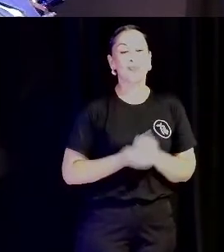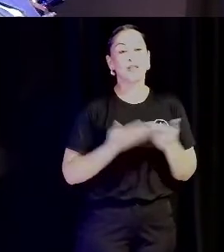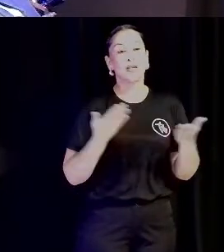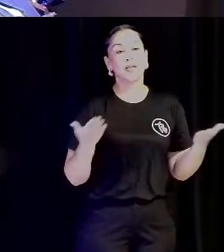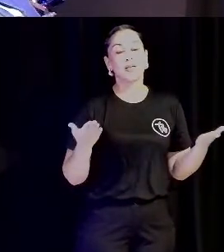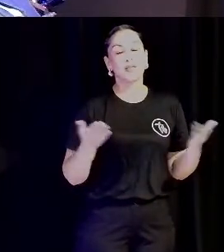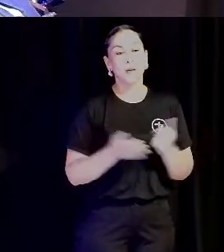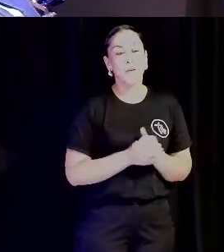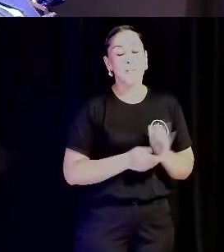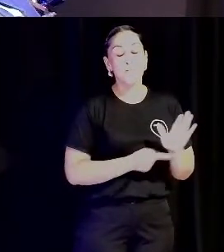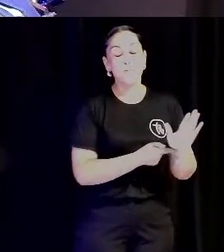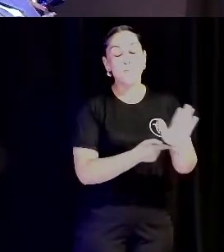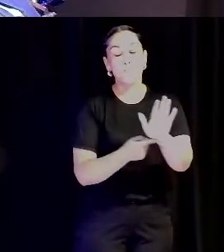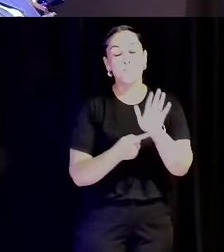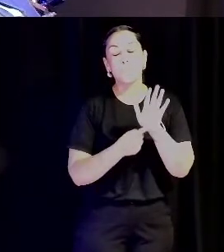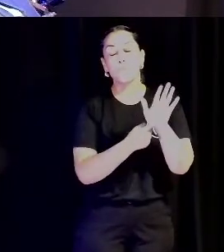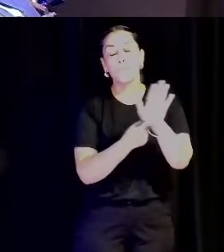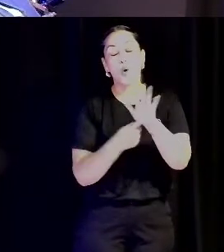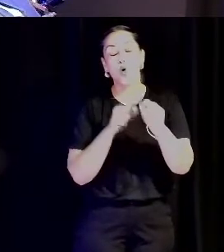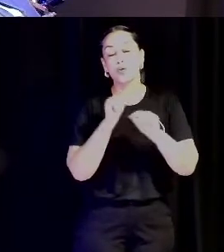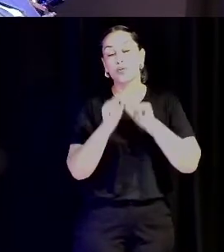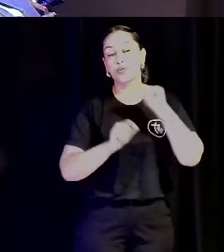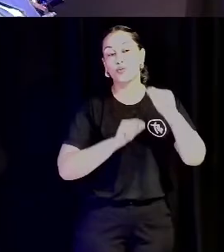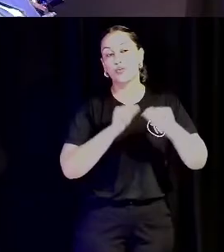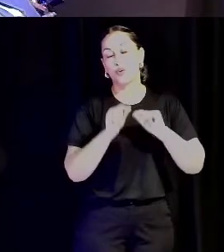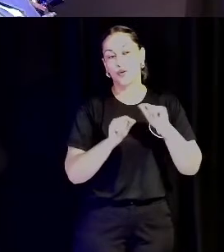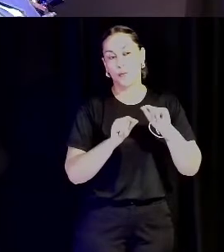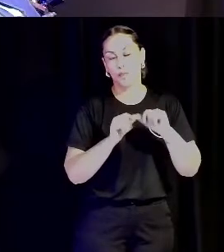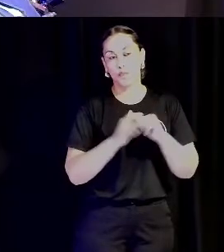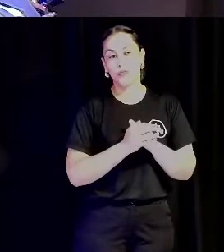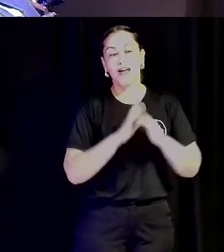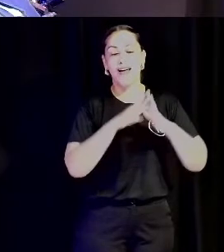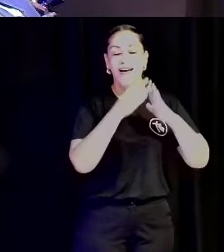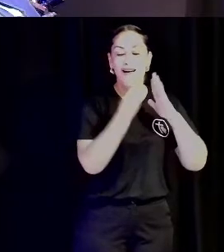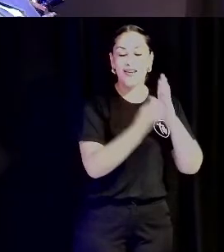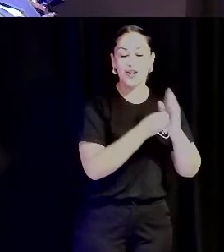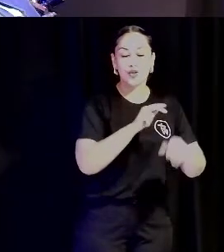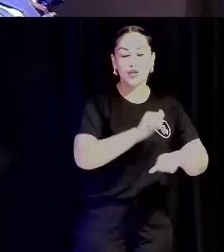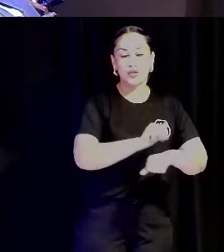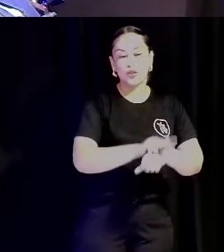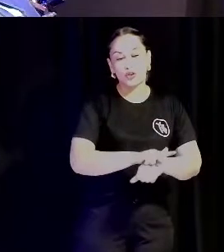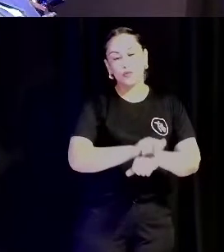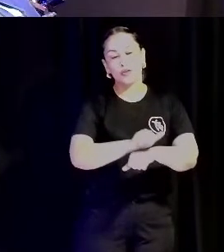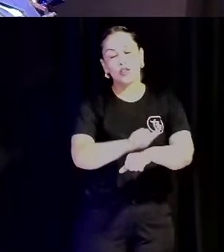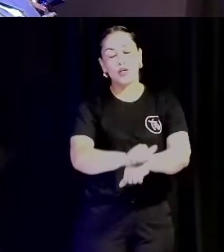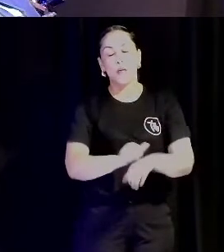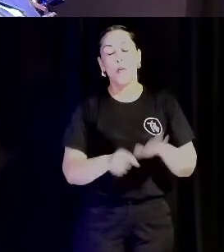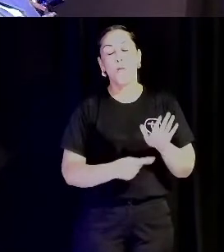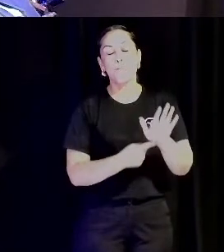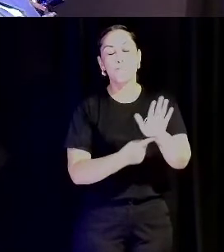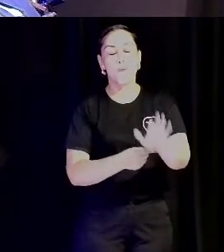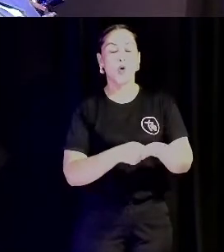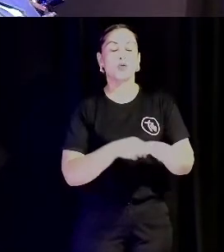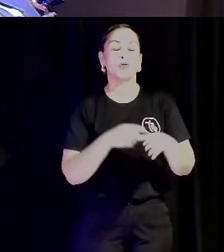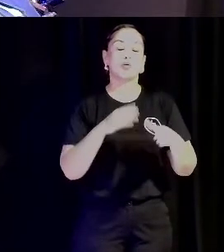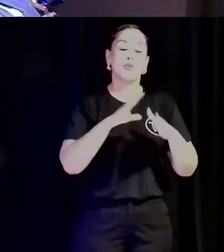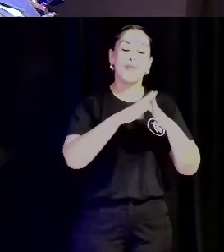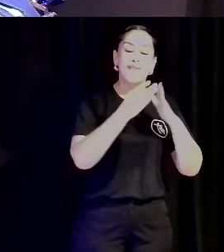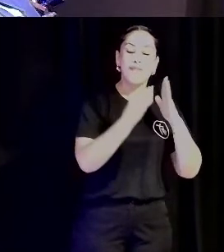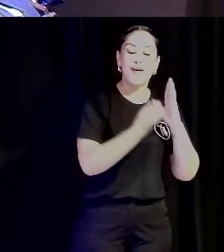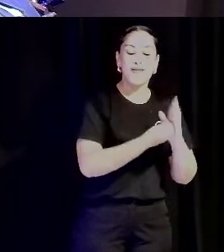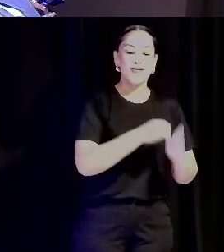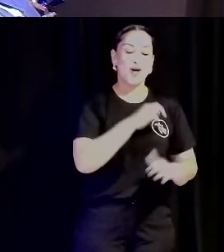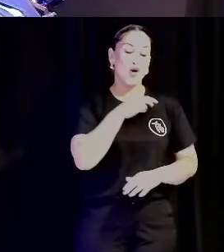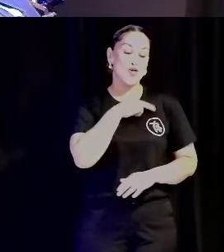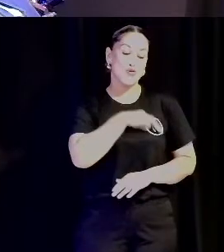Ela se destacava como uma igreja missionária profundamente ligada